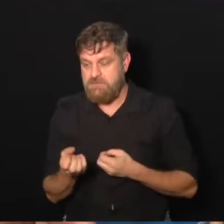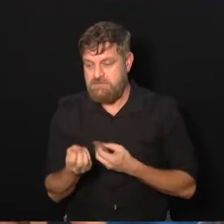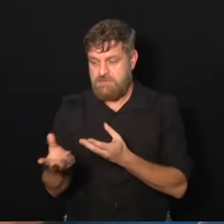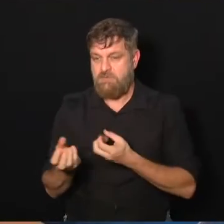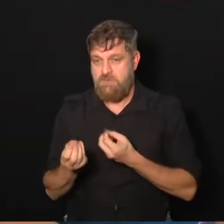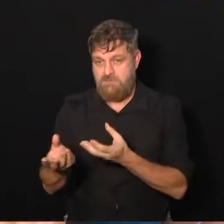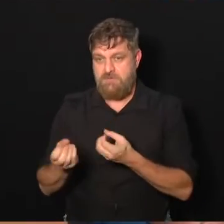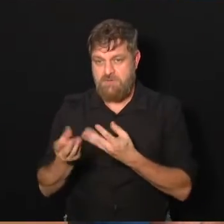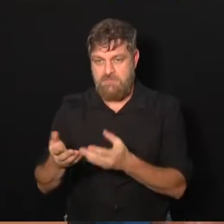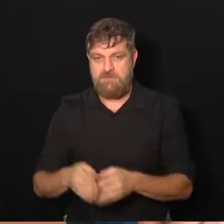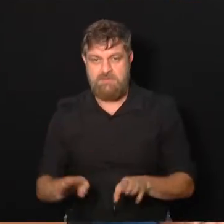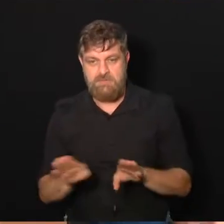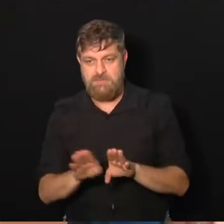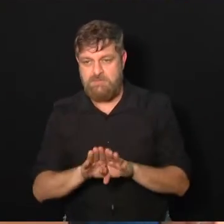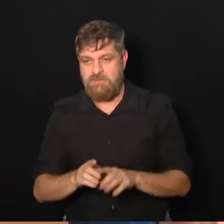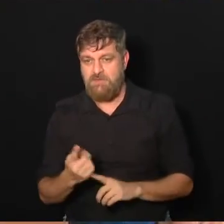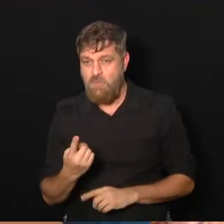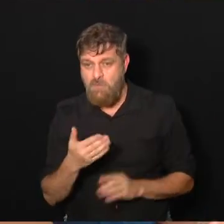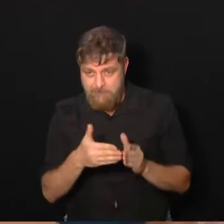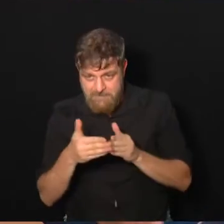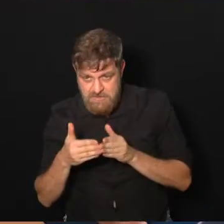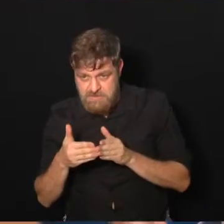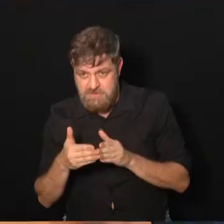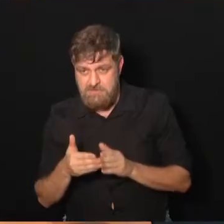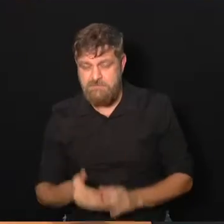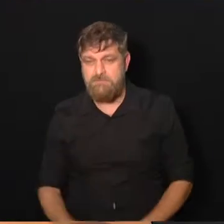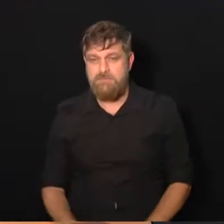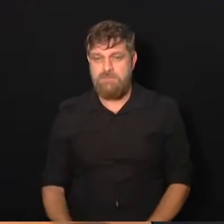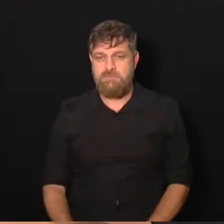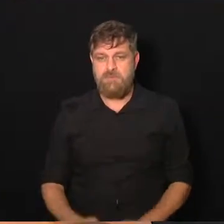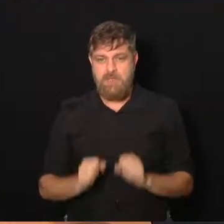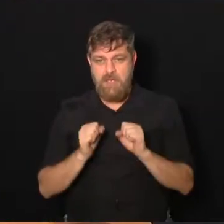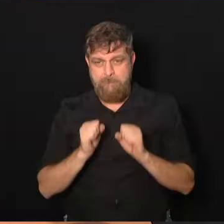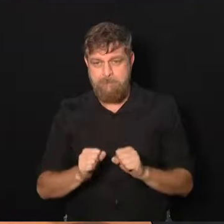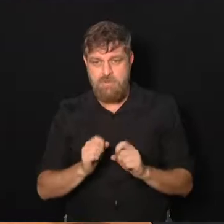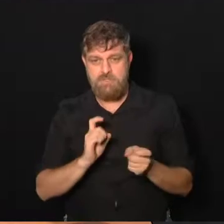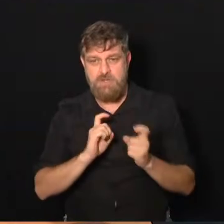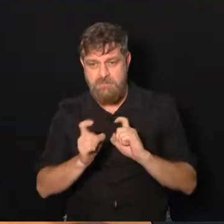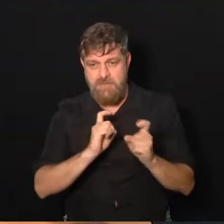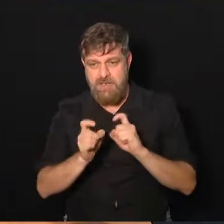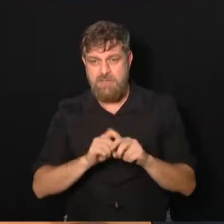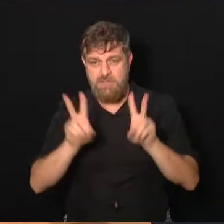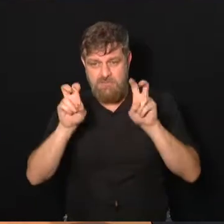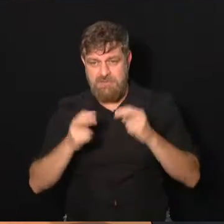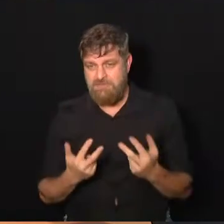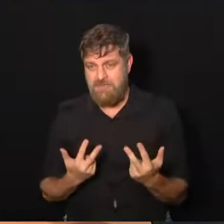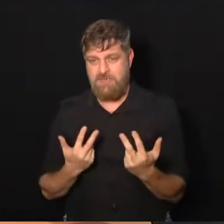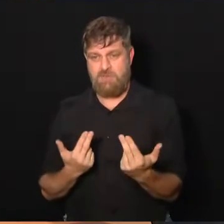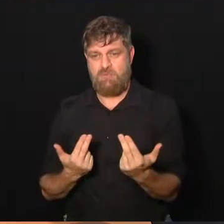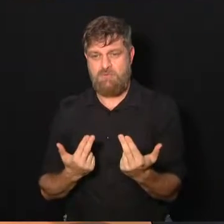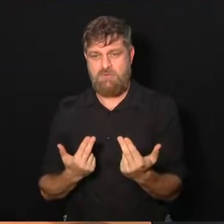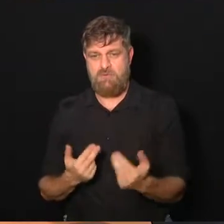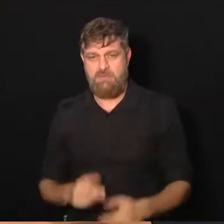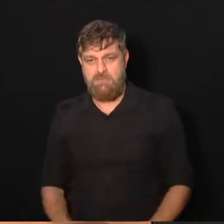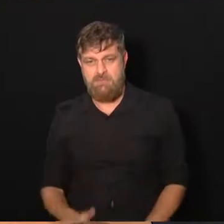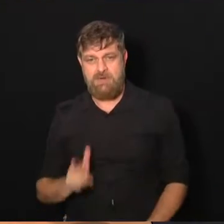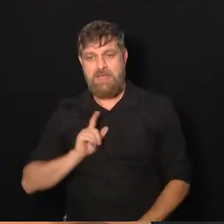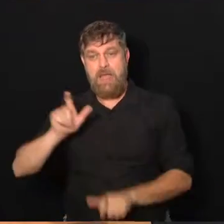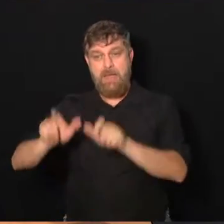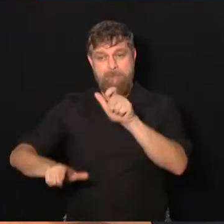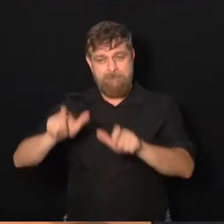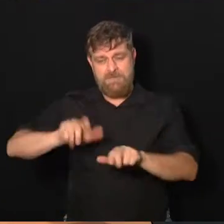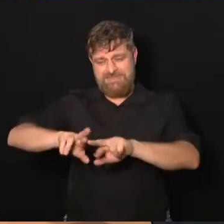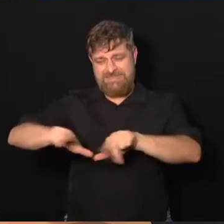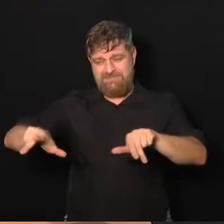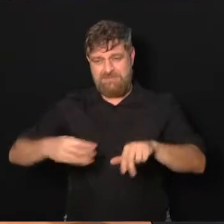Isso. Maria Eu José. queria te fazer um pedido. Pois não. A gente não pode abrir mais uma reunião para tratar do mesmo assunto, para que outras pessoas